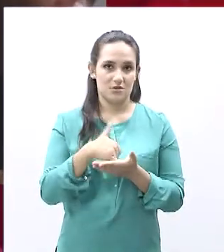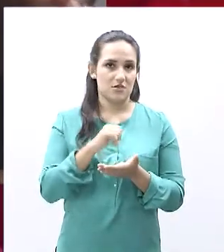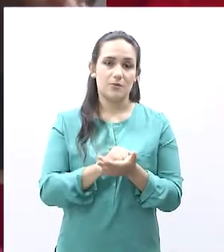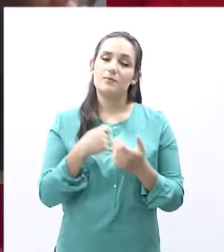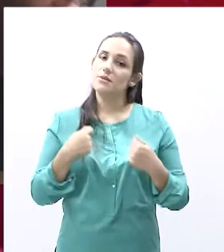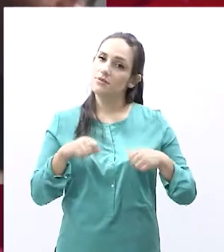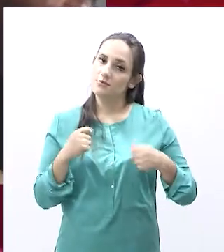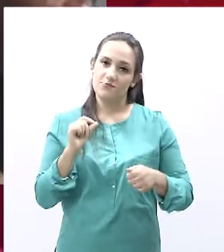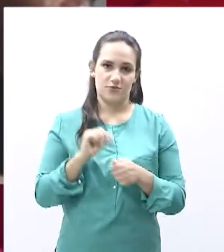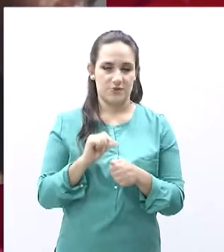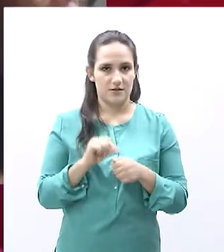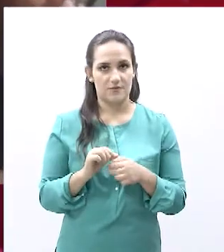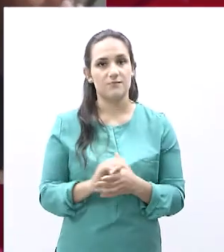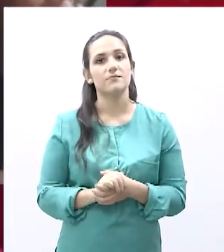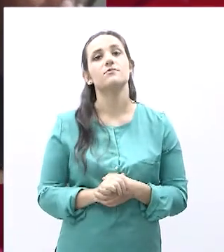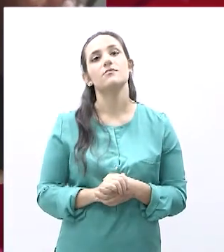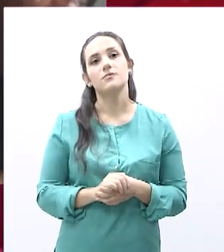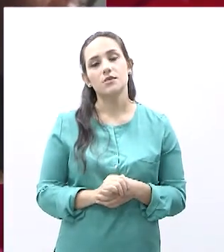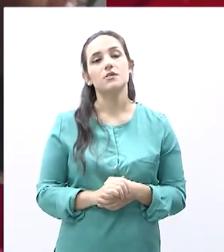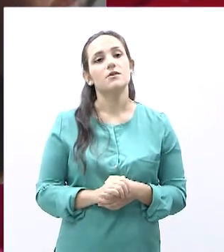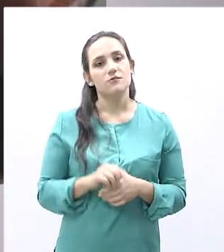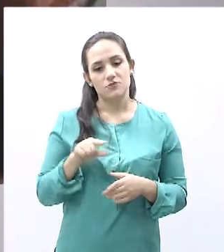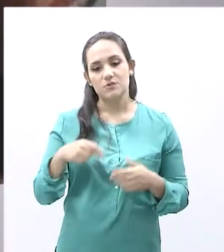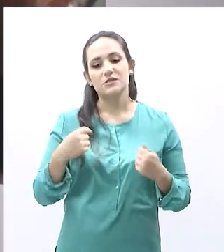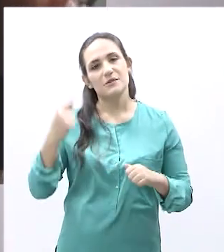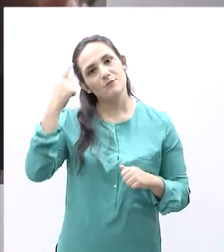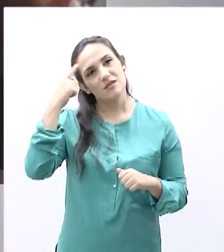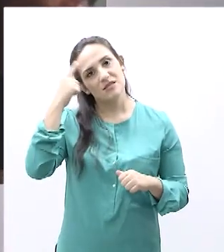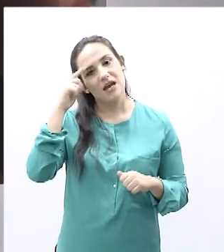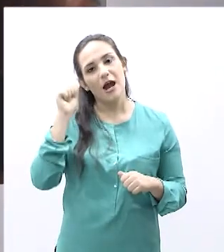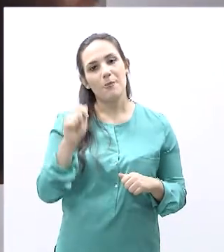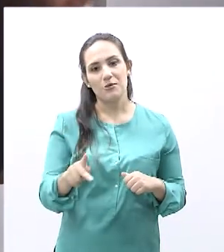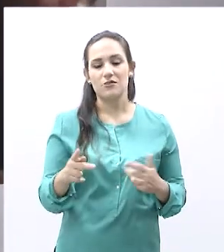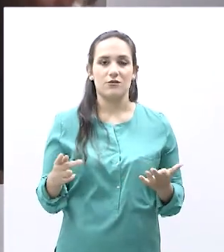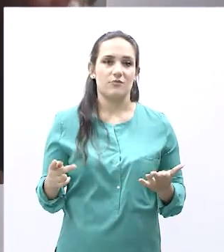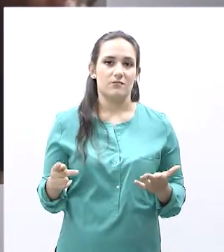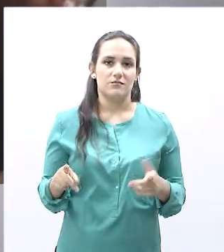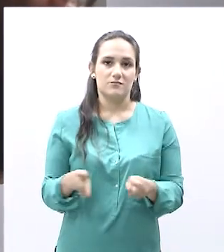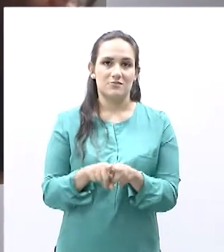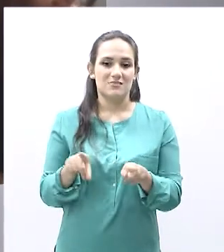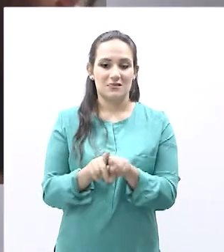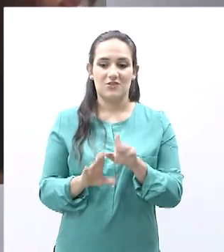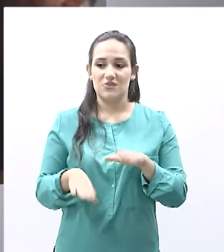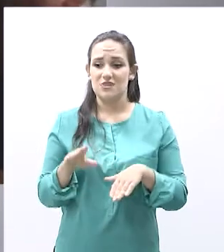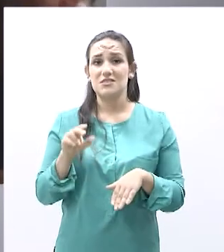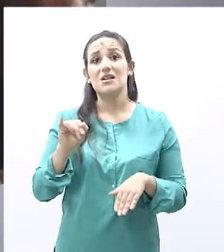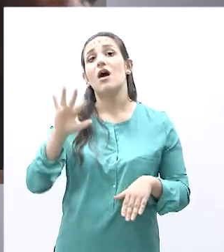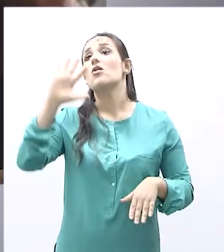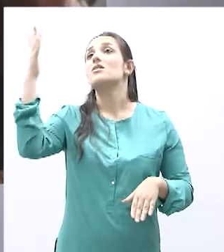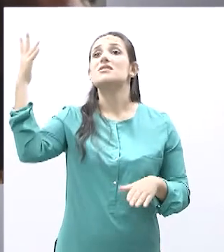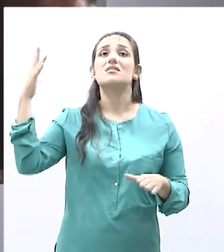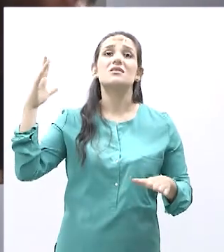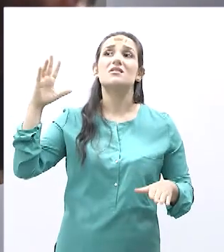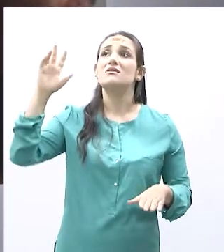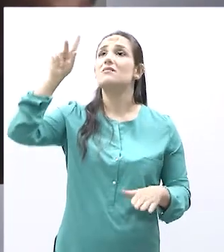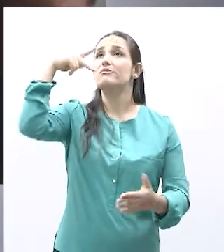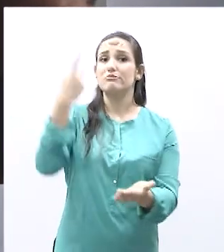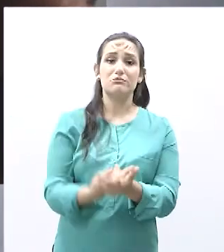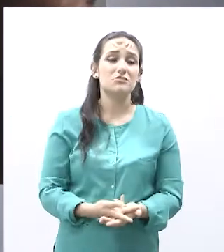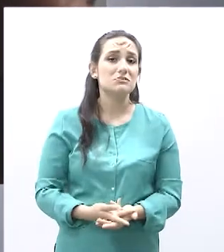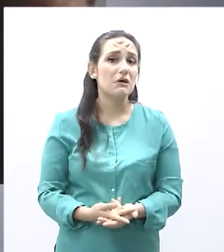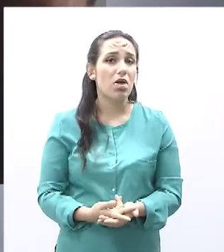imprescindível, e não só pensando na aposentadoria, mas também pensando numa possível incapacidade temporária, para você fazer um pedido